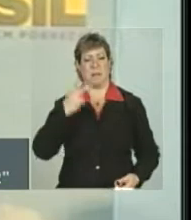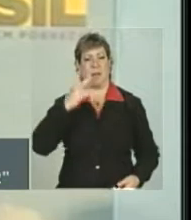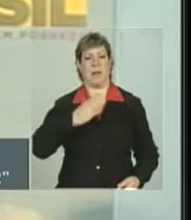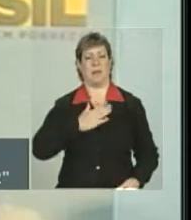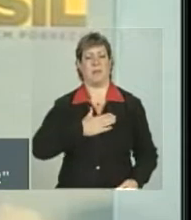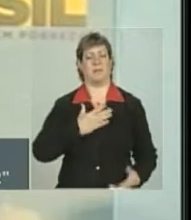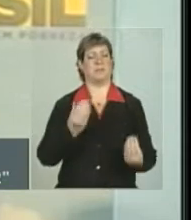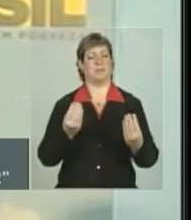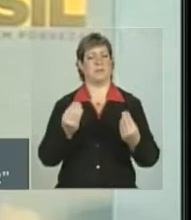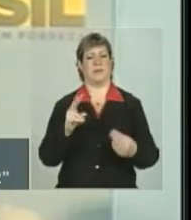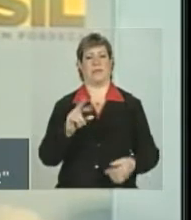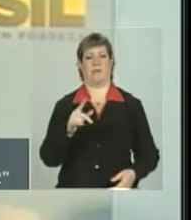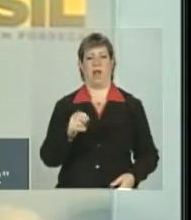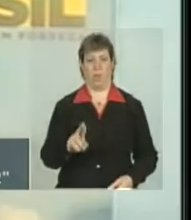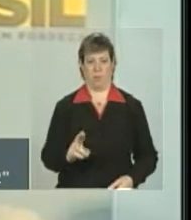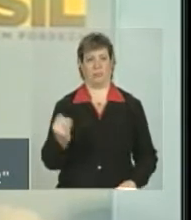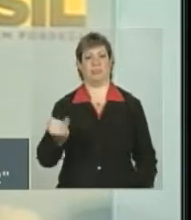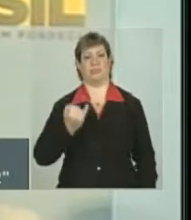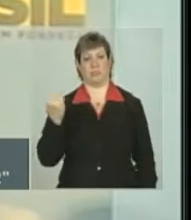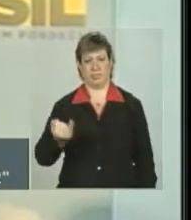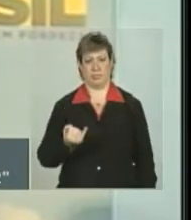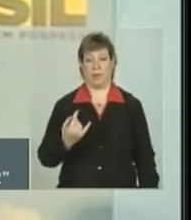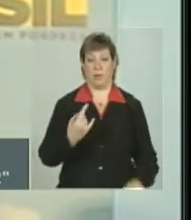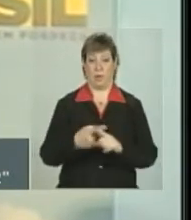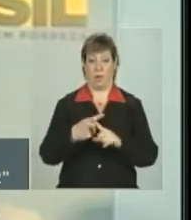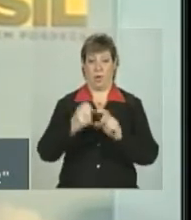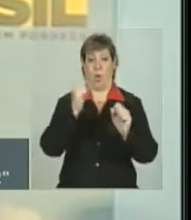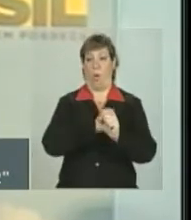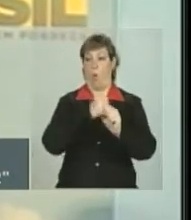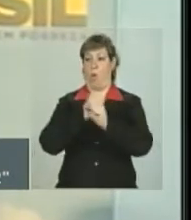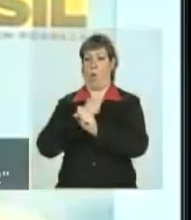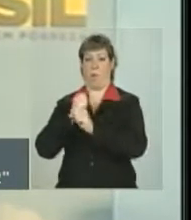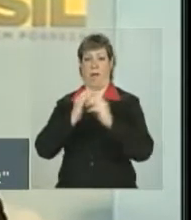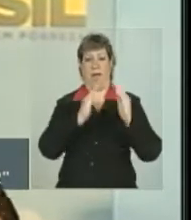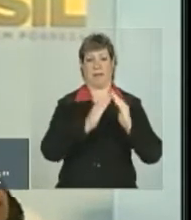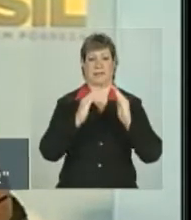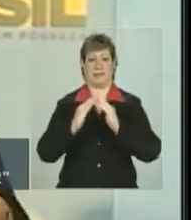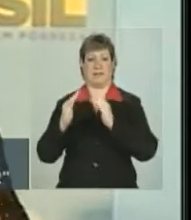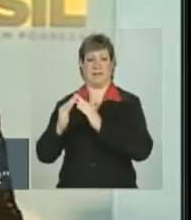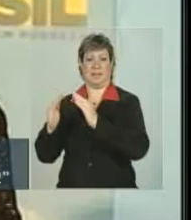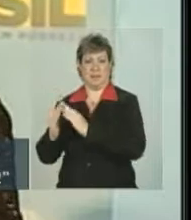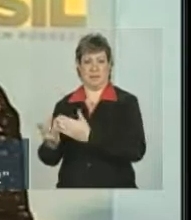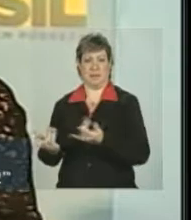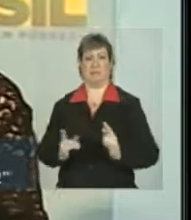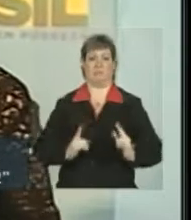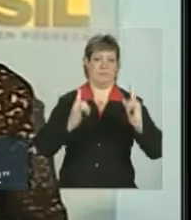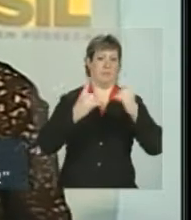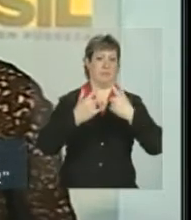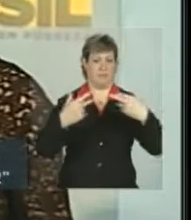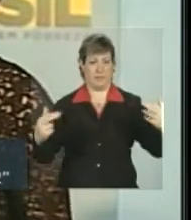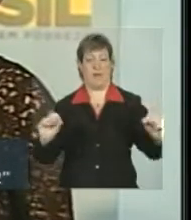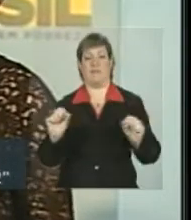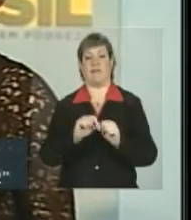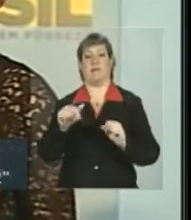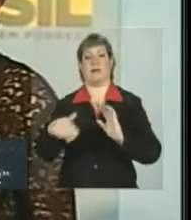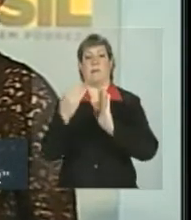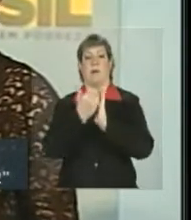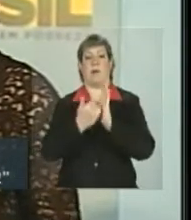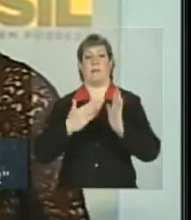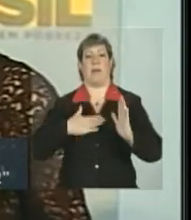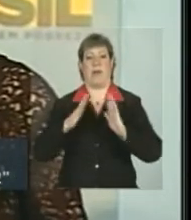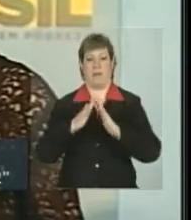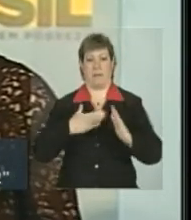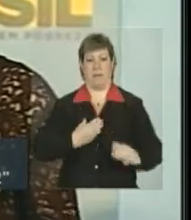significado. Porque construir moradias e fazer esse programa Minha Casa Minha Vida